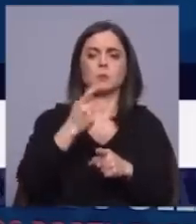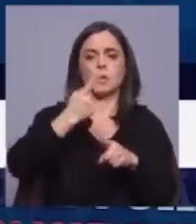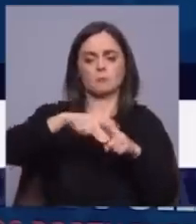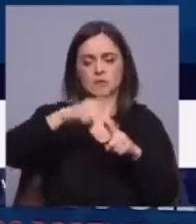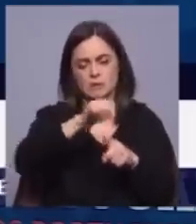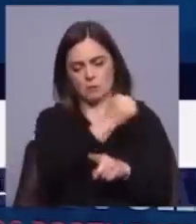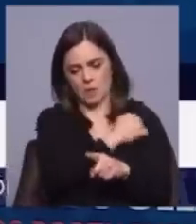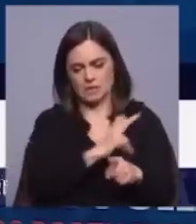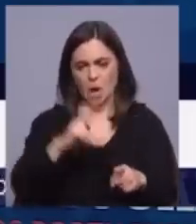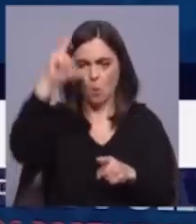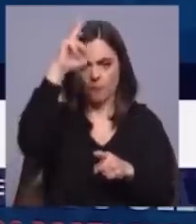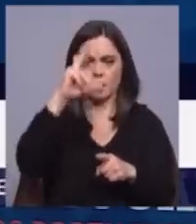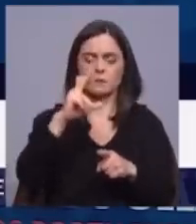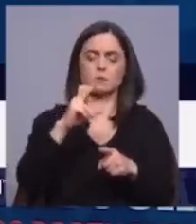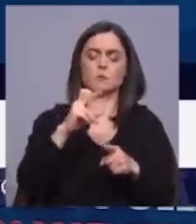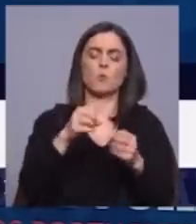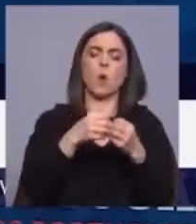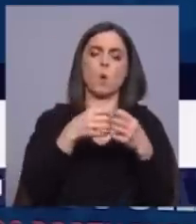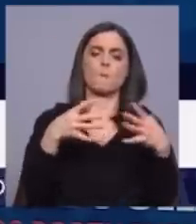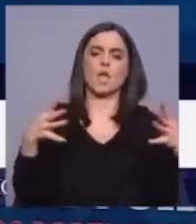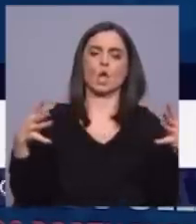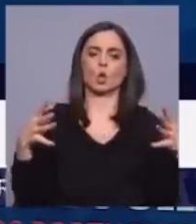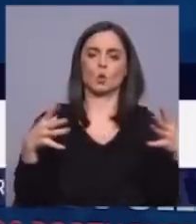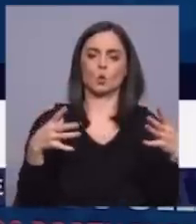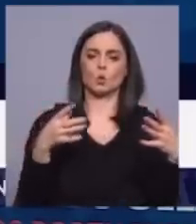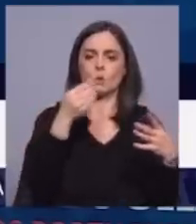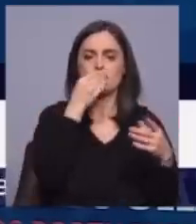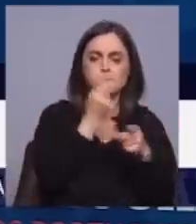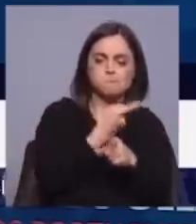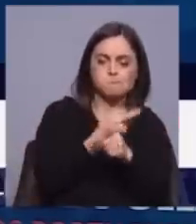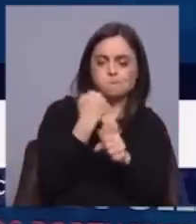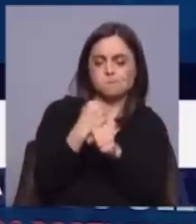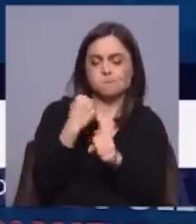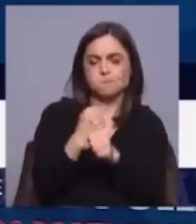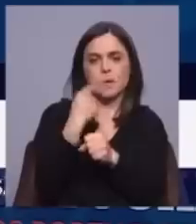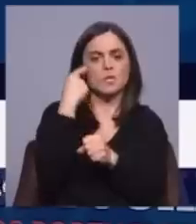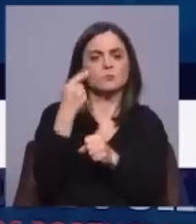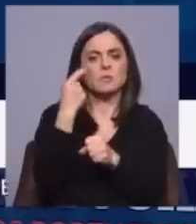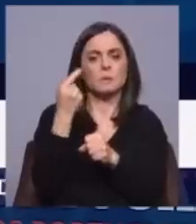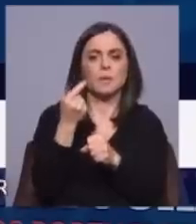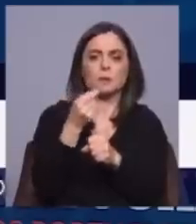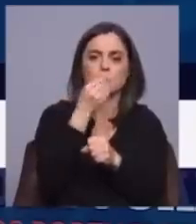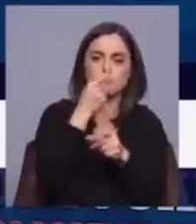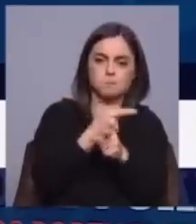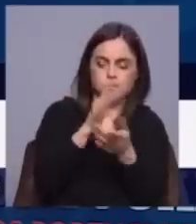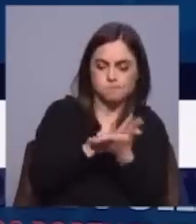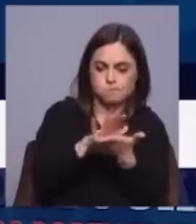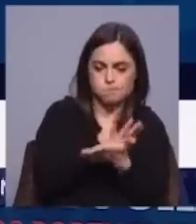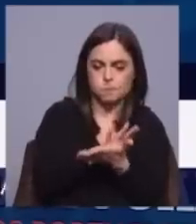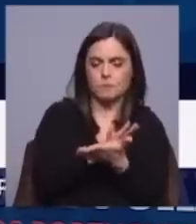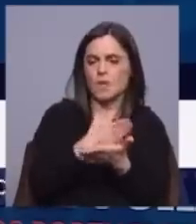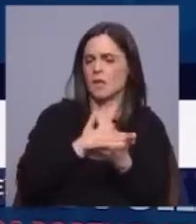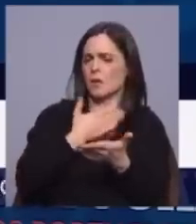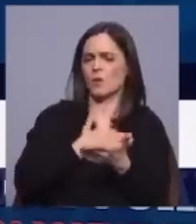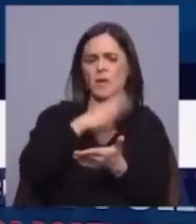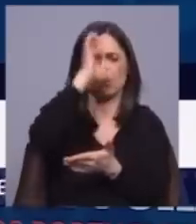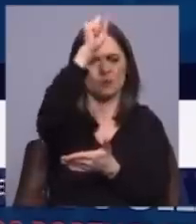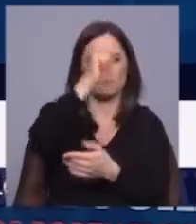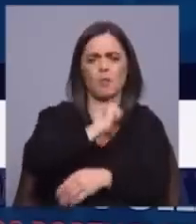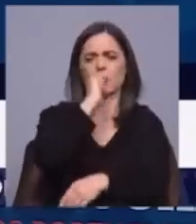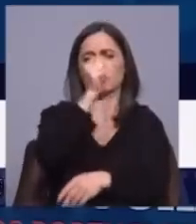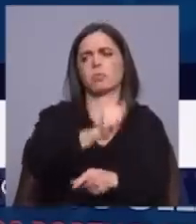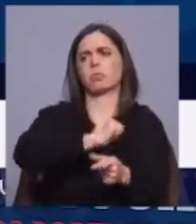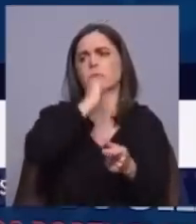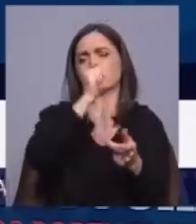da casa o aumento BR dos bens e serviços nomeadamente dos bens essenciais não querem um governo permanente permanentemente